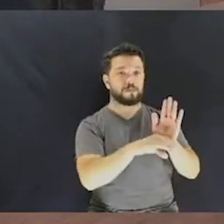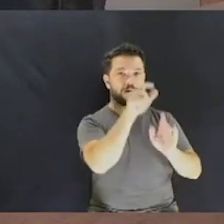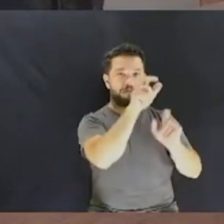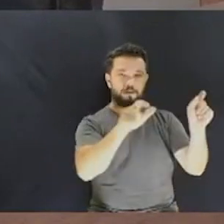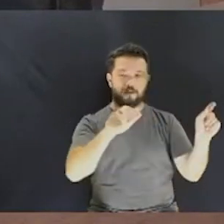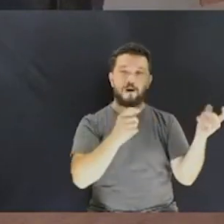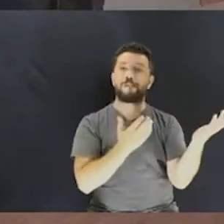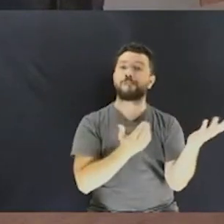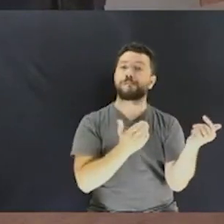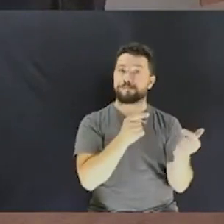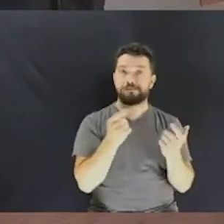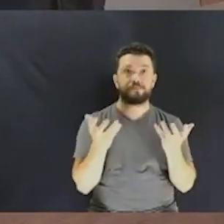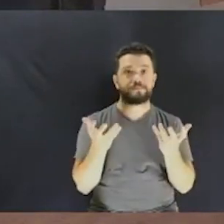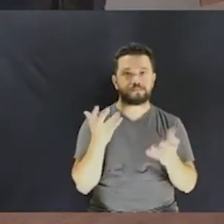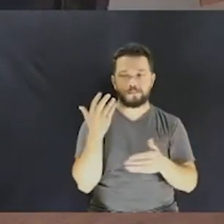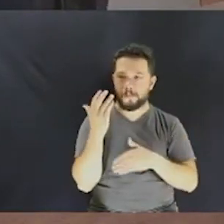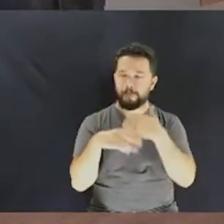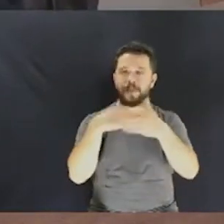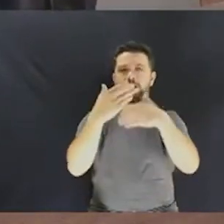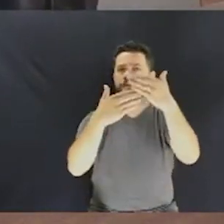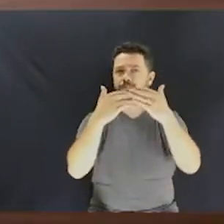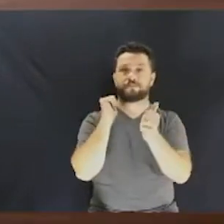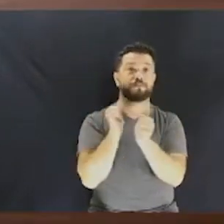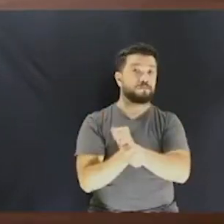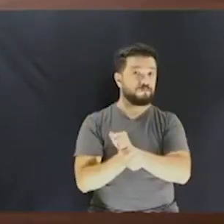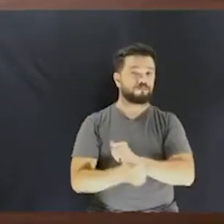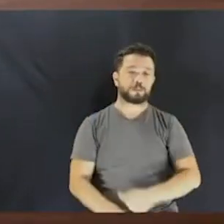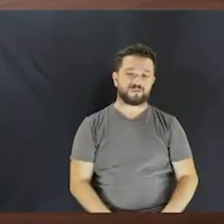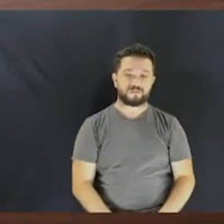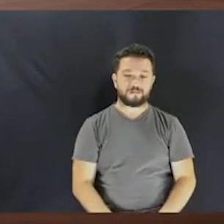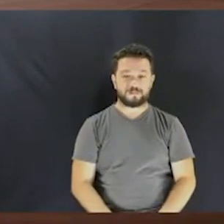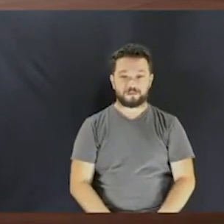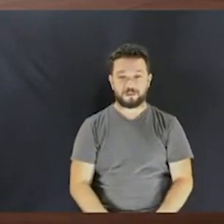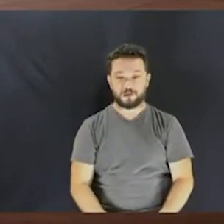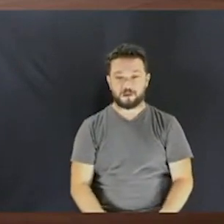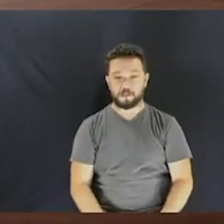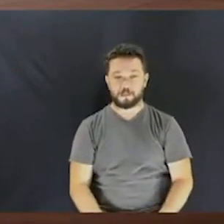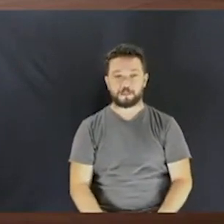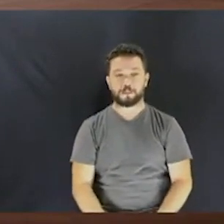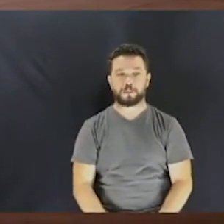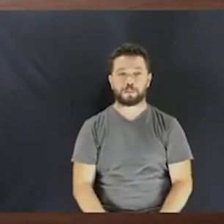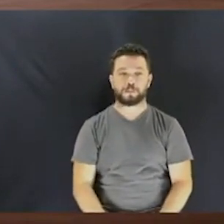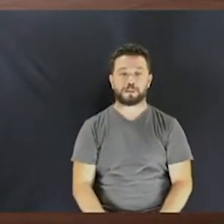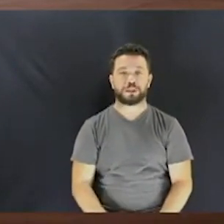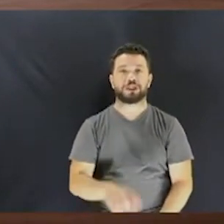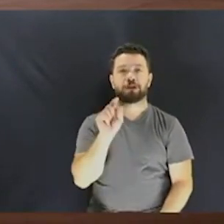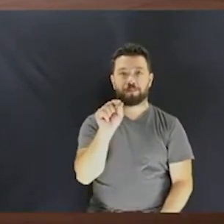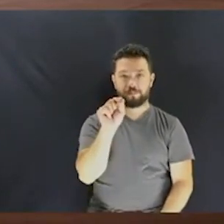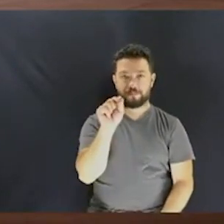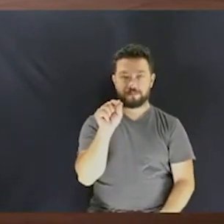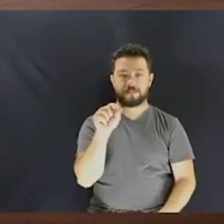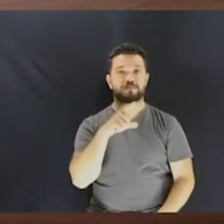buscam um desenvolvimento esportivo e até mesmo uma oportunidade na vida. Obrigado, vereador Leôndias. E o senhor toca num ponto importante, são as corridas de rua. Falei ontem